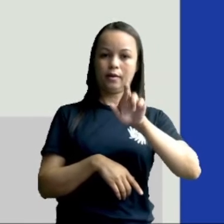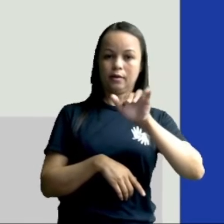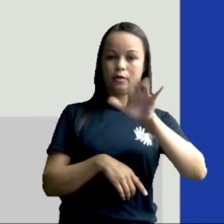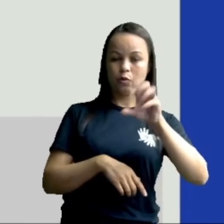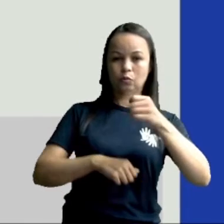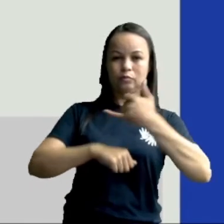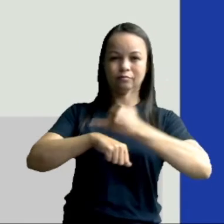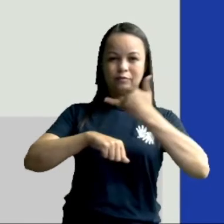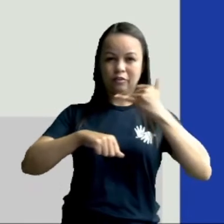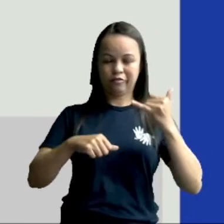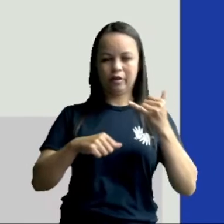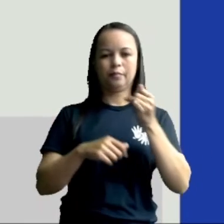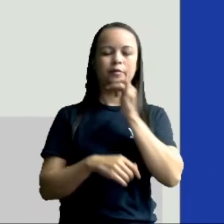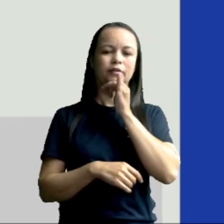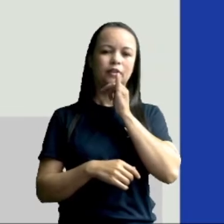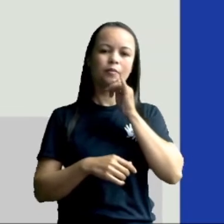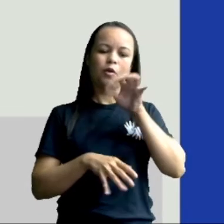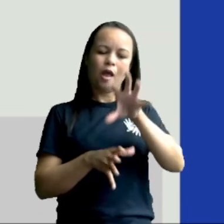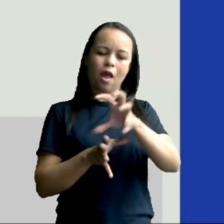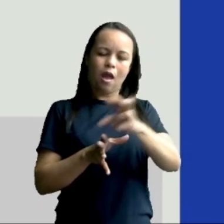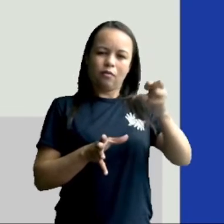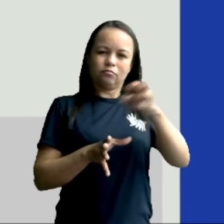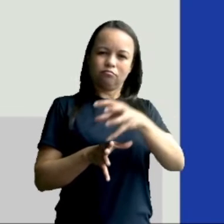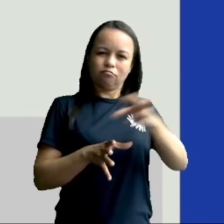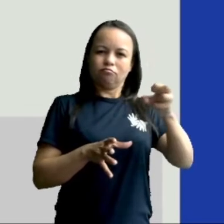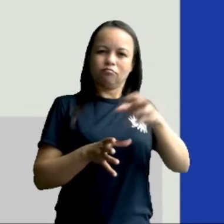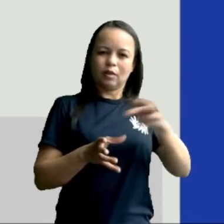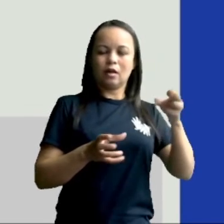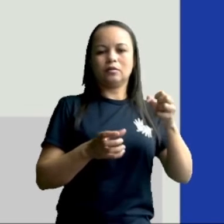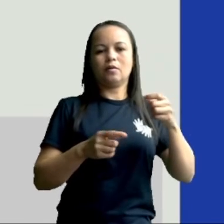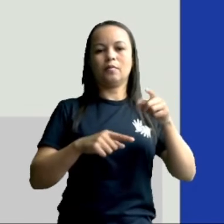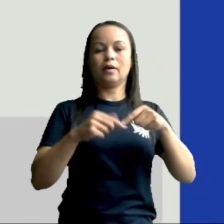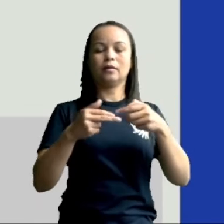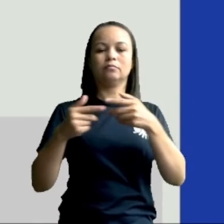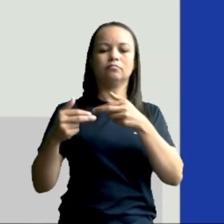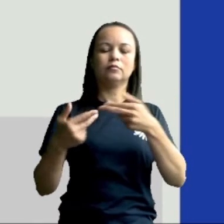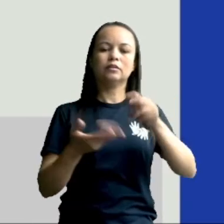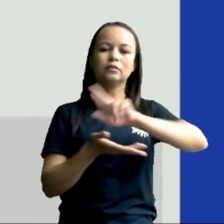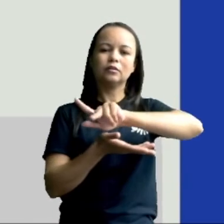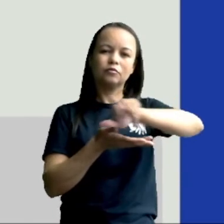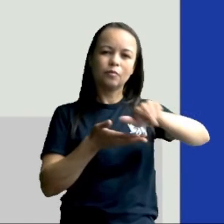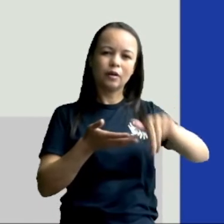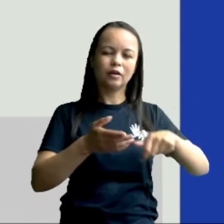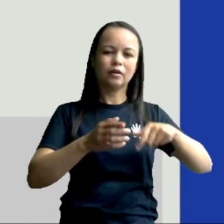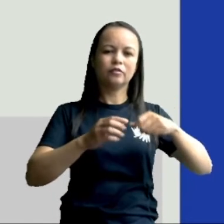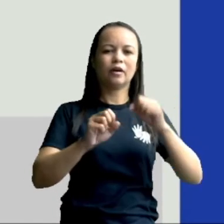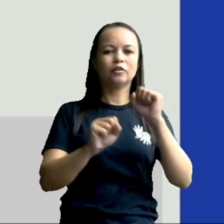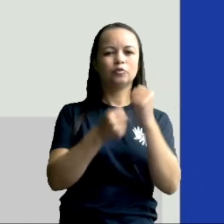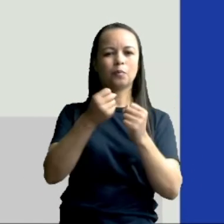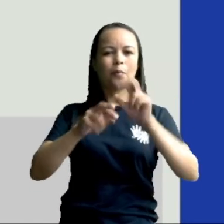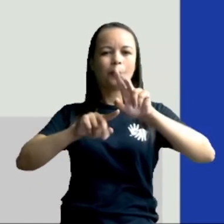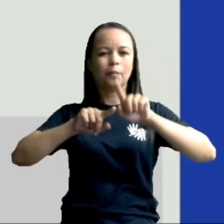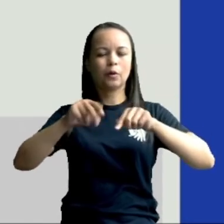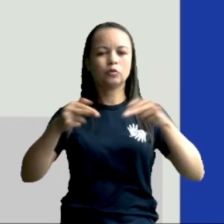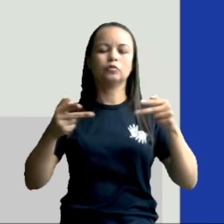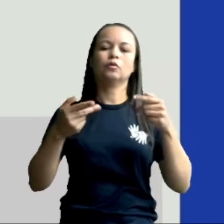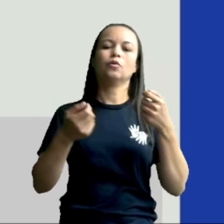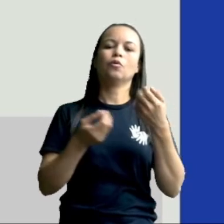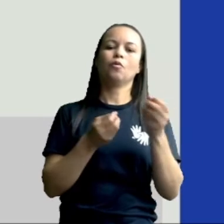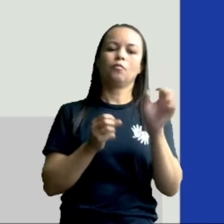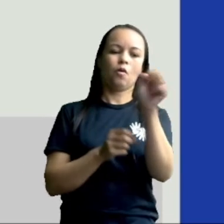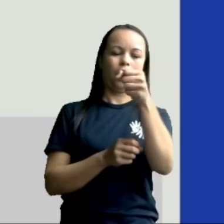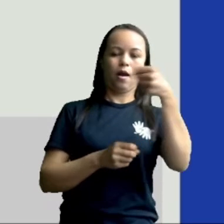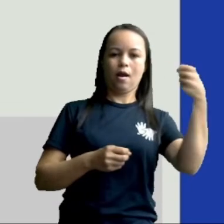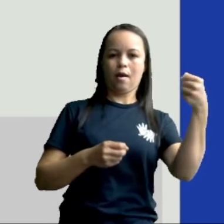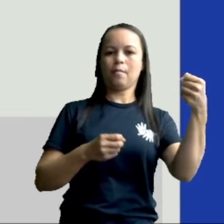natural extraído pelos trabalhadores para ser transformado em uma grande variedade de produtos, como armários de